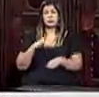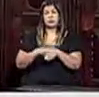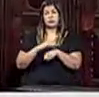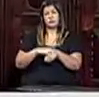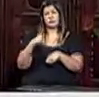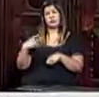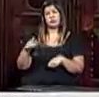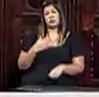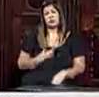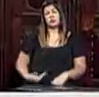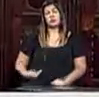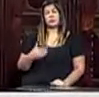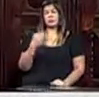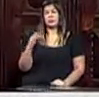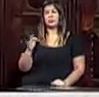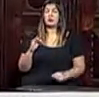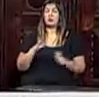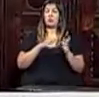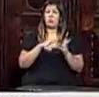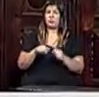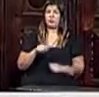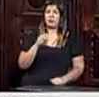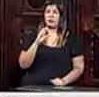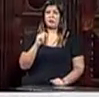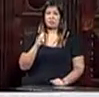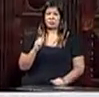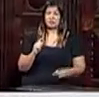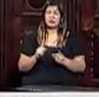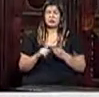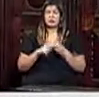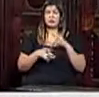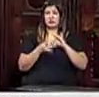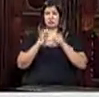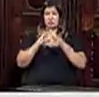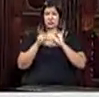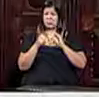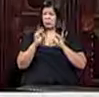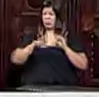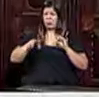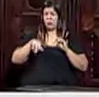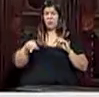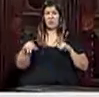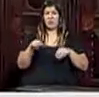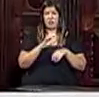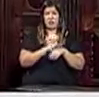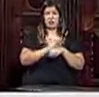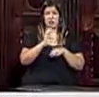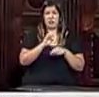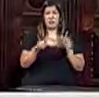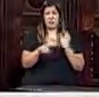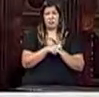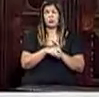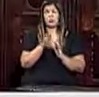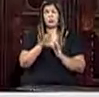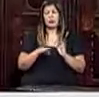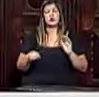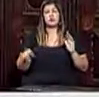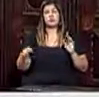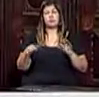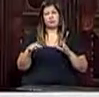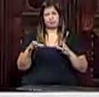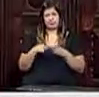aos eventos Copa do Mundo e Olimpíadas, que não foram eventos do Estado, da cidade, mas eventos da